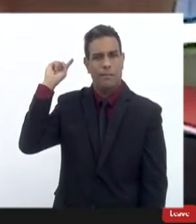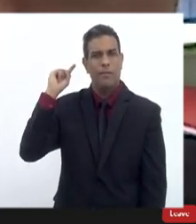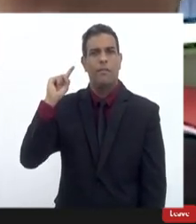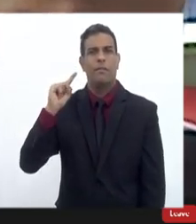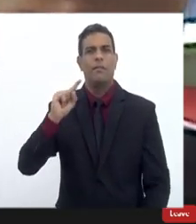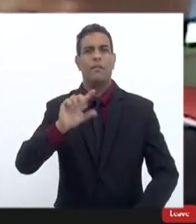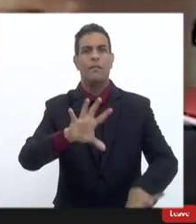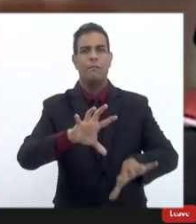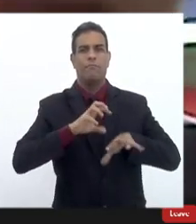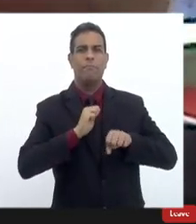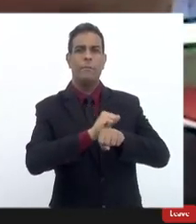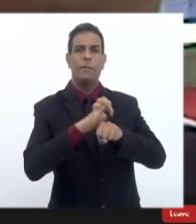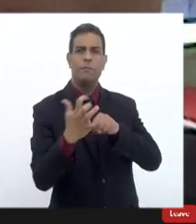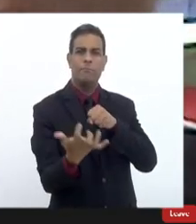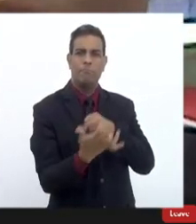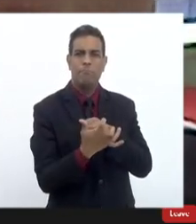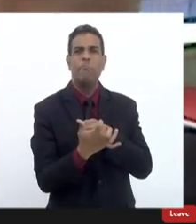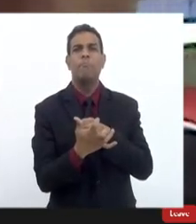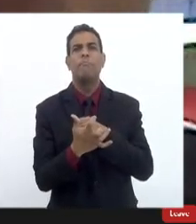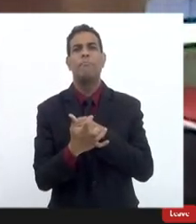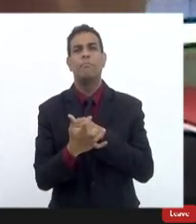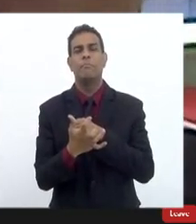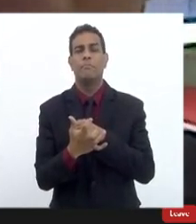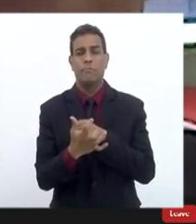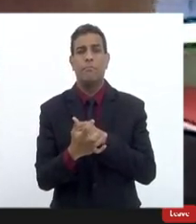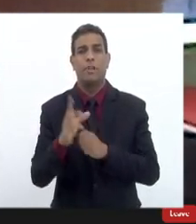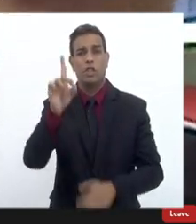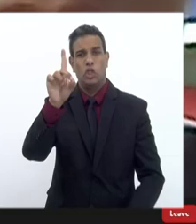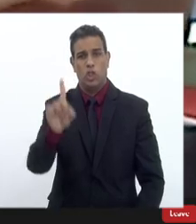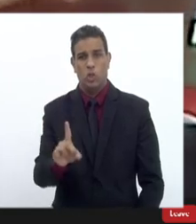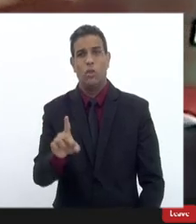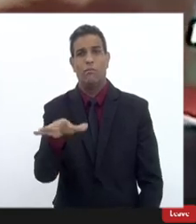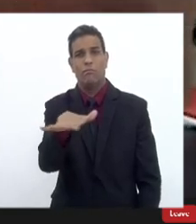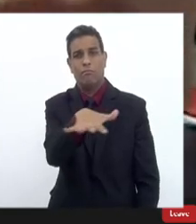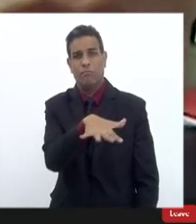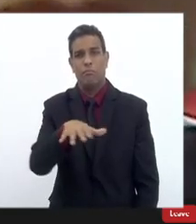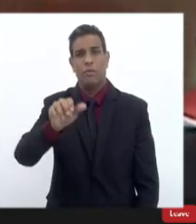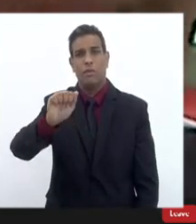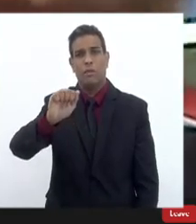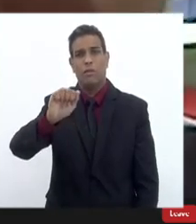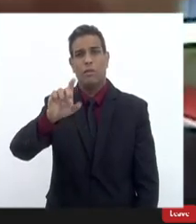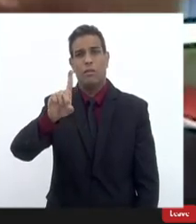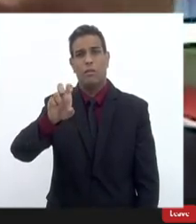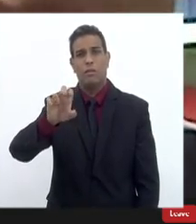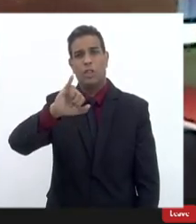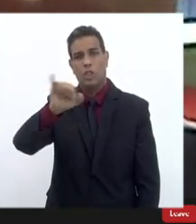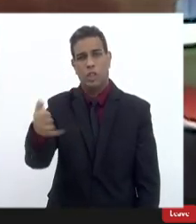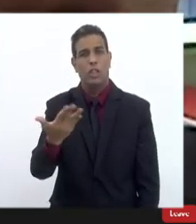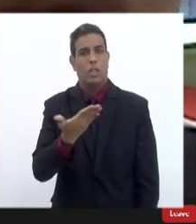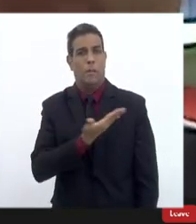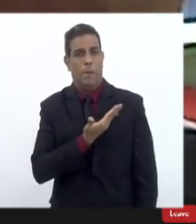Covid, e também eram diretores da ADERJ, a nossa companheira